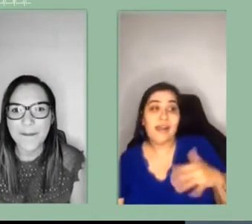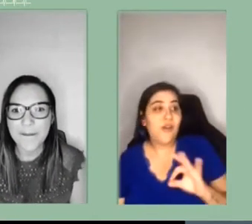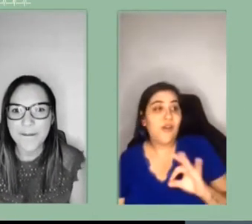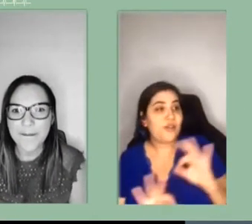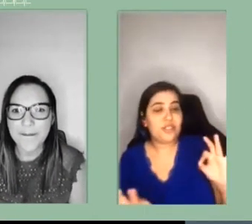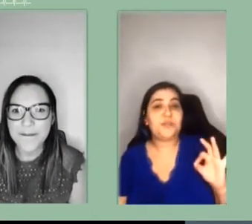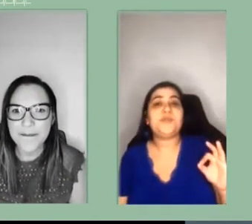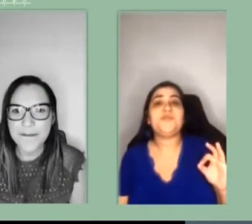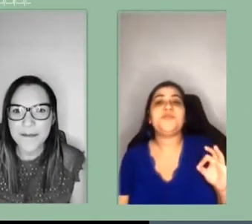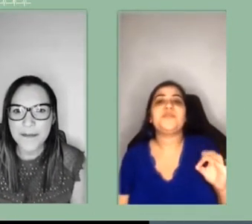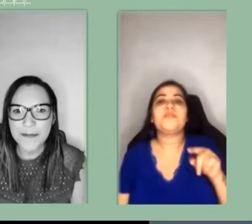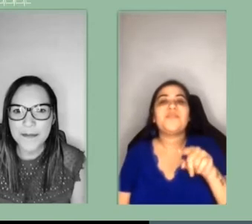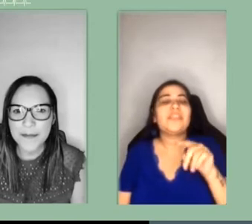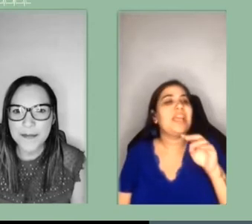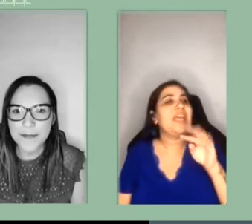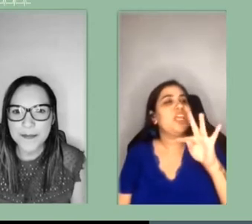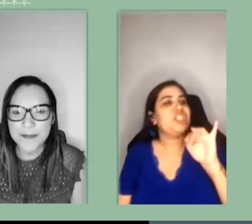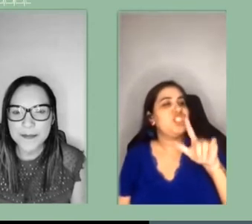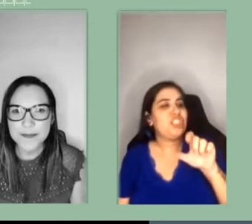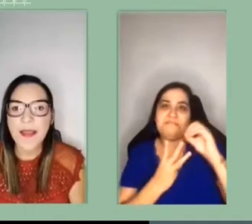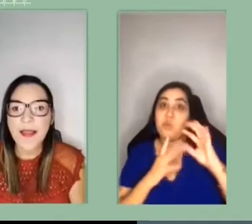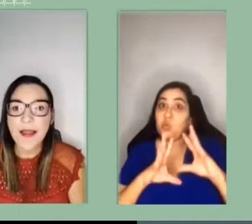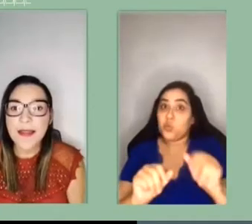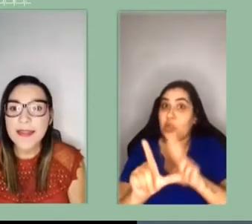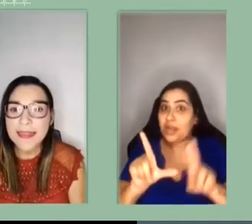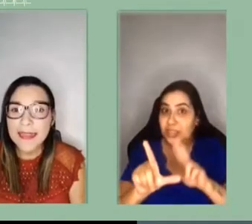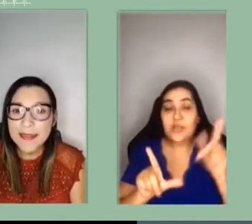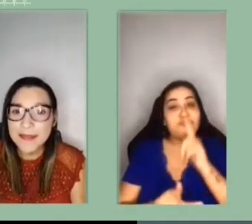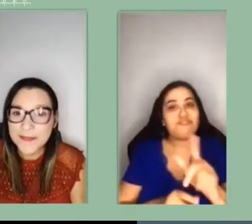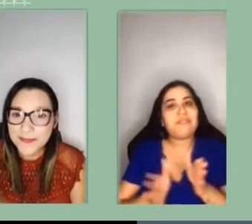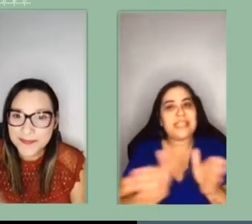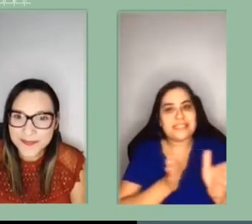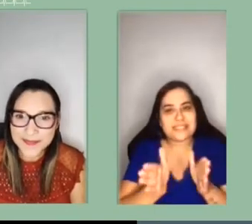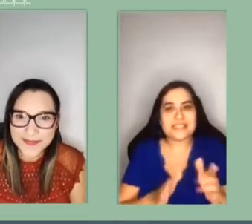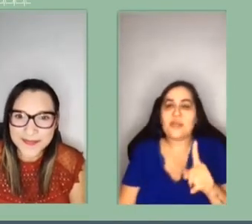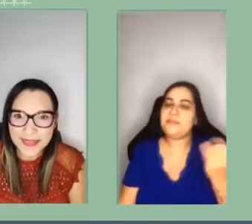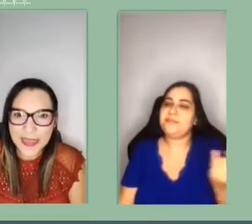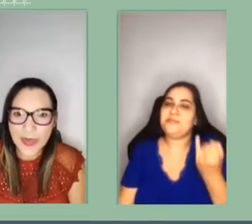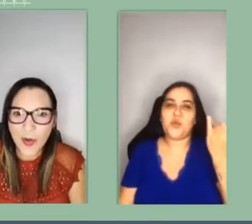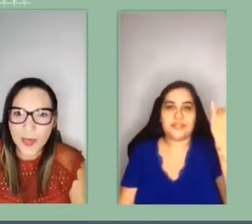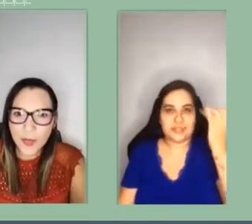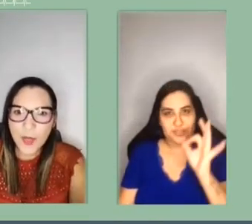Comunicação aqui, eu já amava a Lilica com tradução de Libras ainda. Isso é muito importante, né?